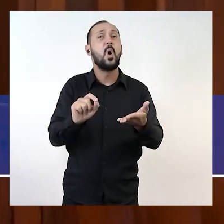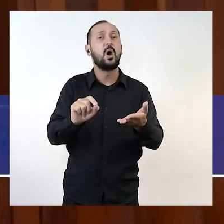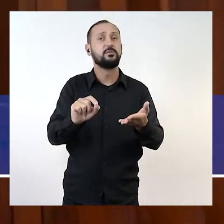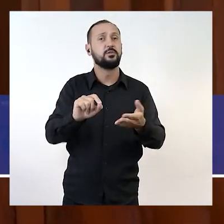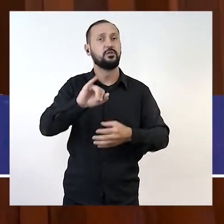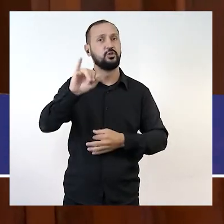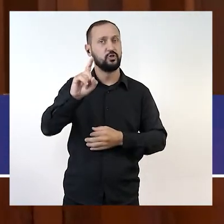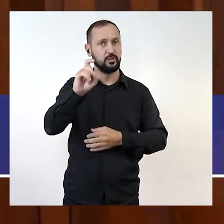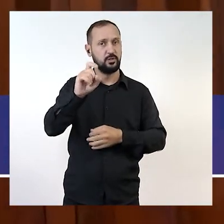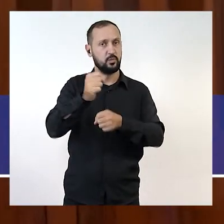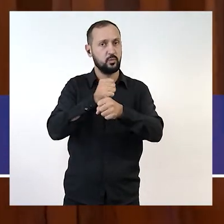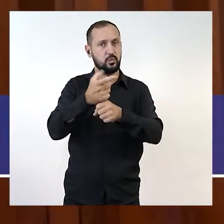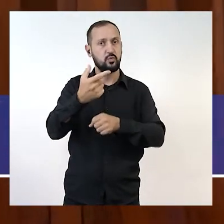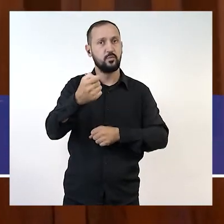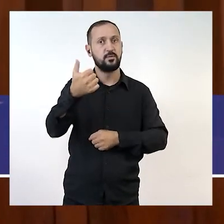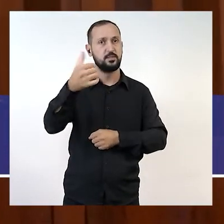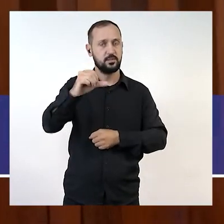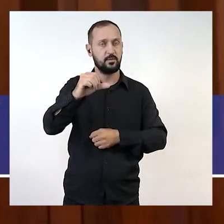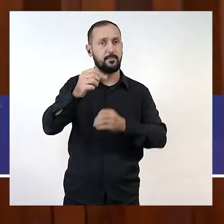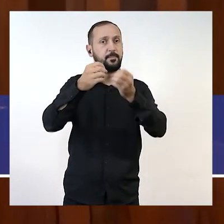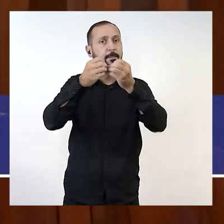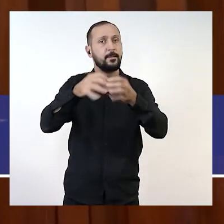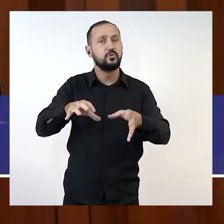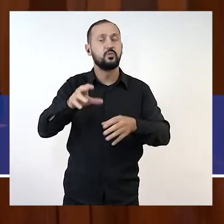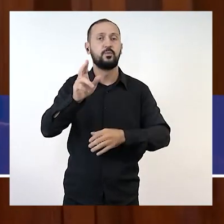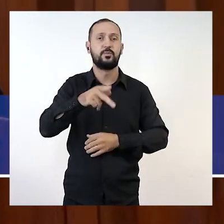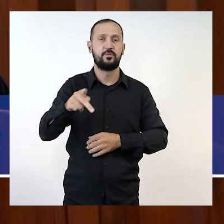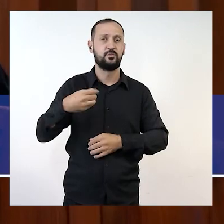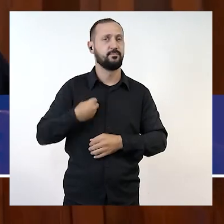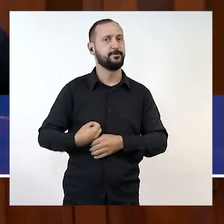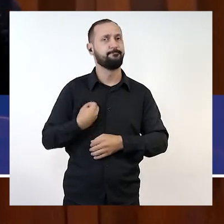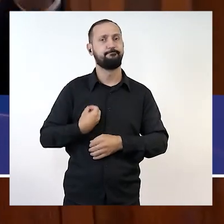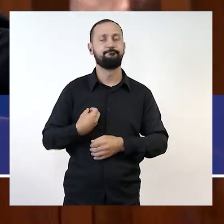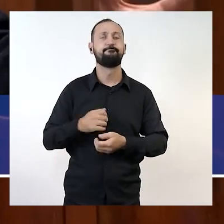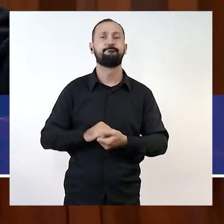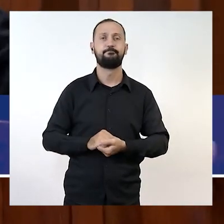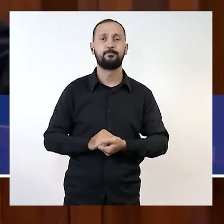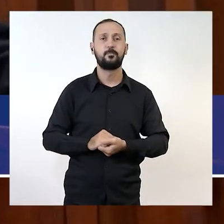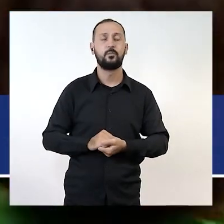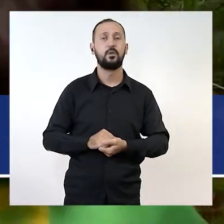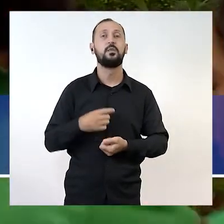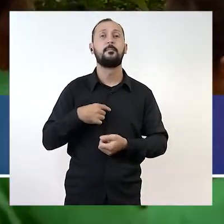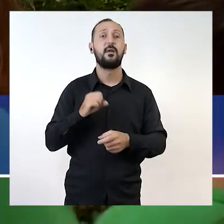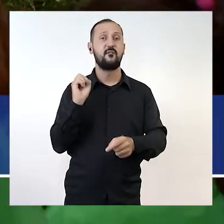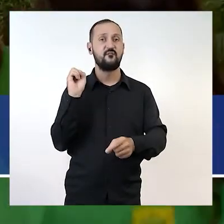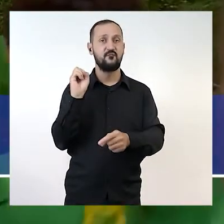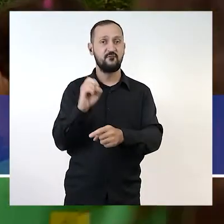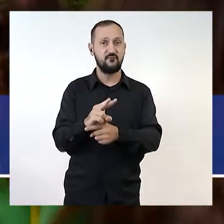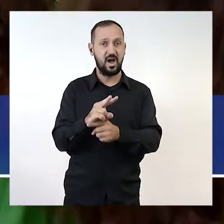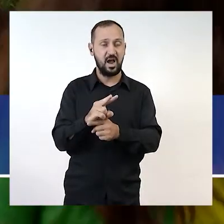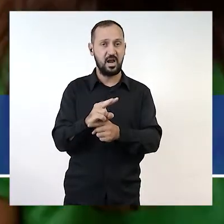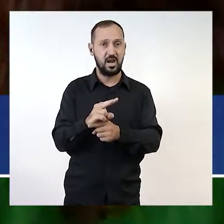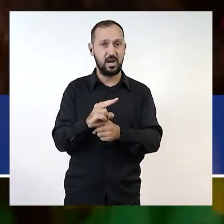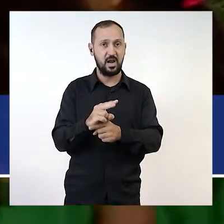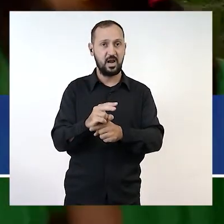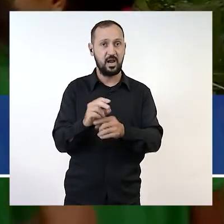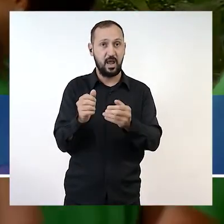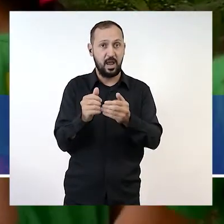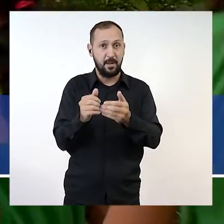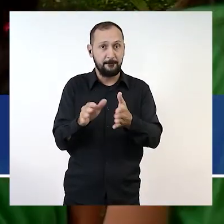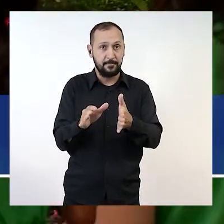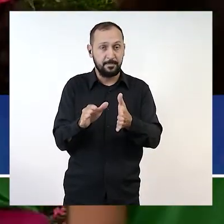em janeiro de 2019, prejudicou a participação dos professores. Além disso, o número de